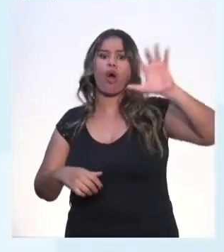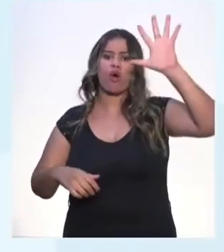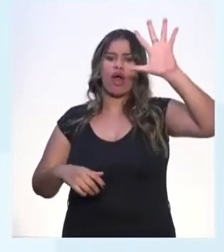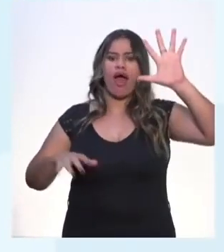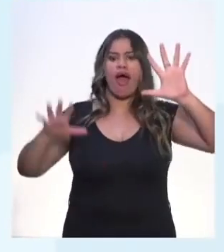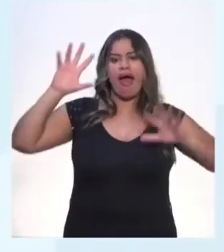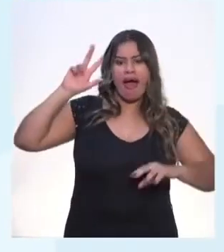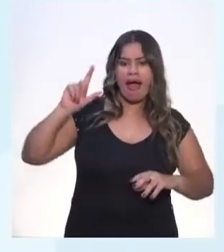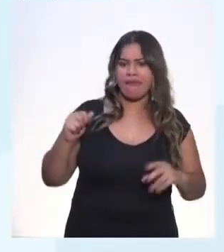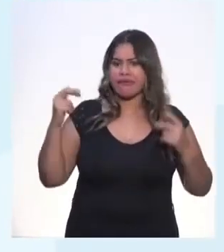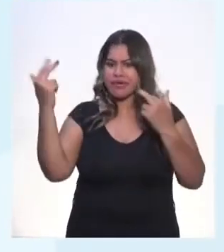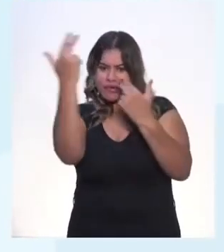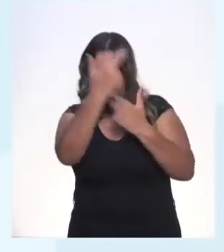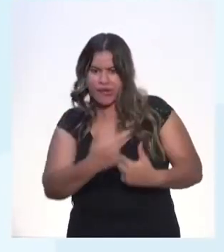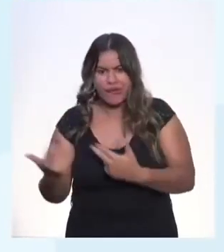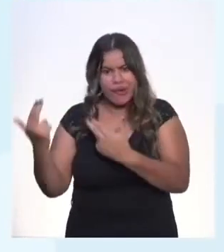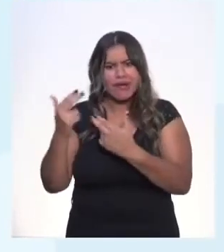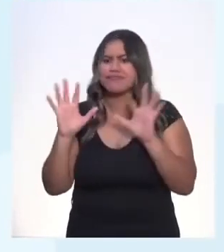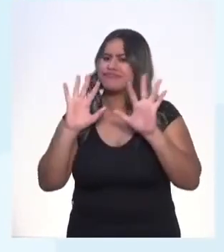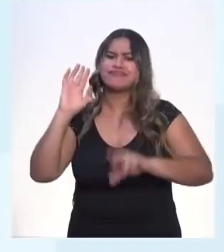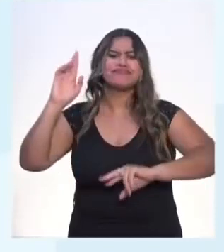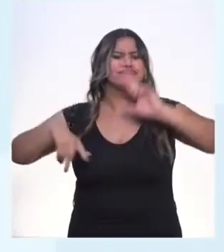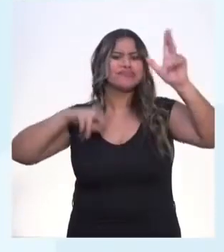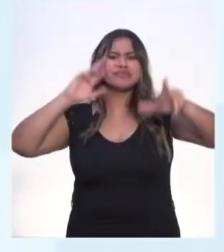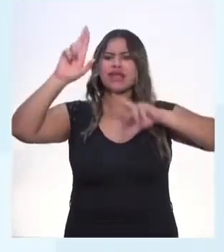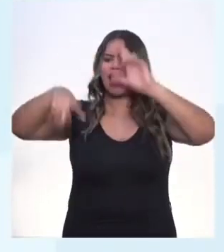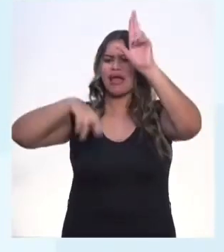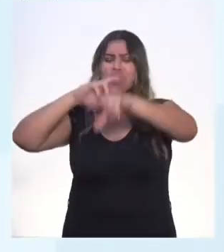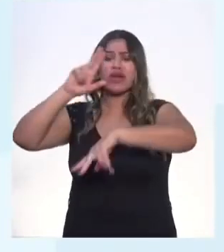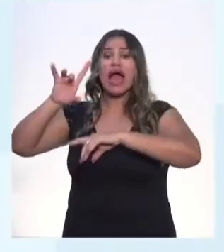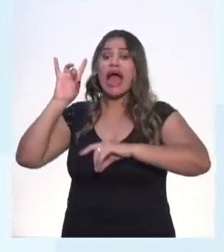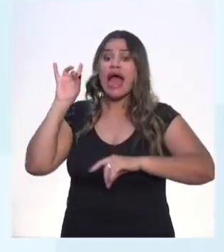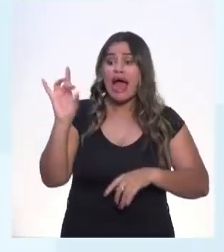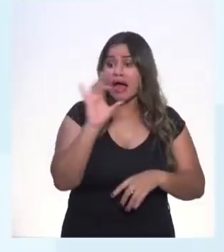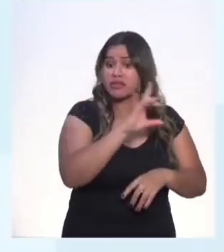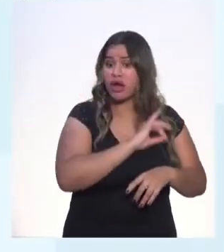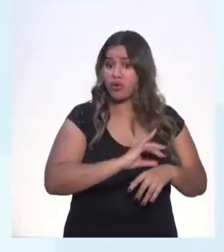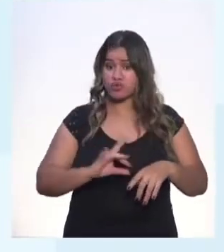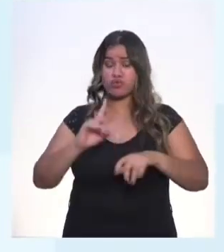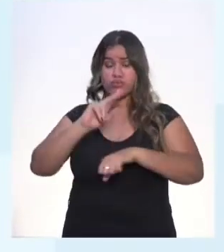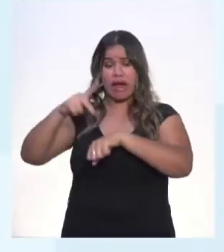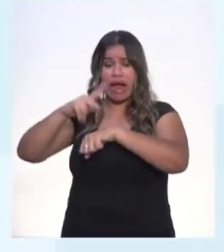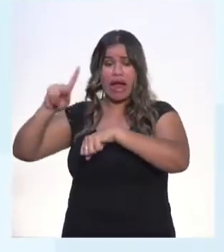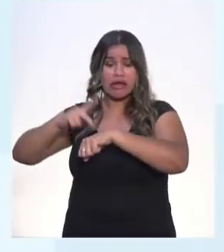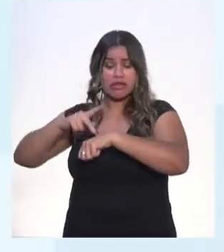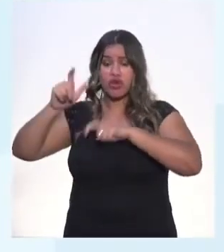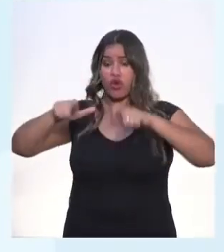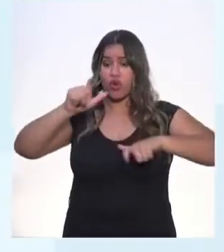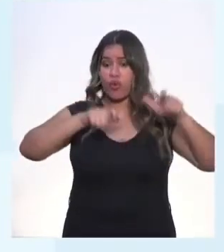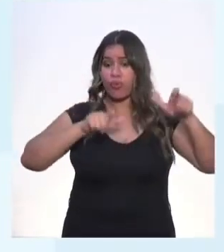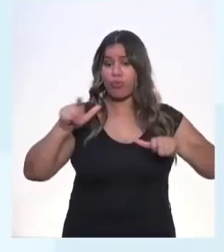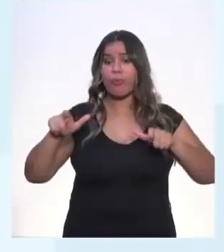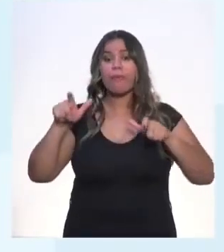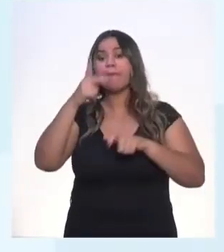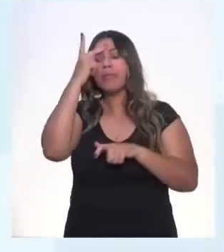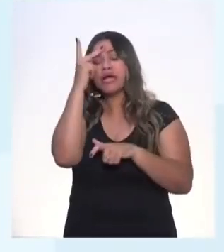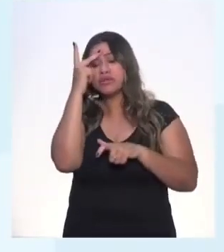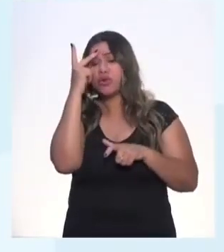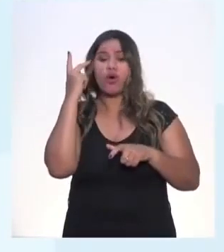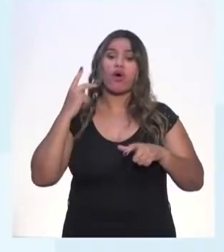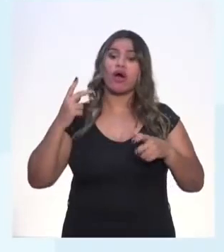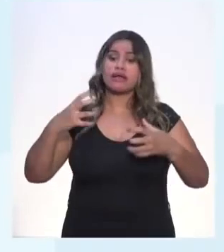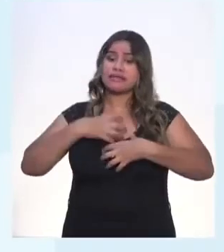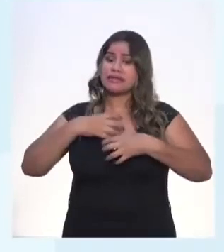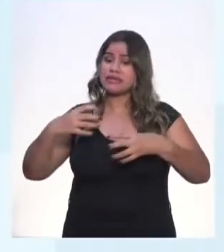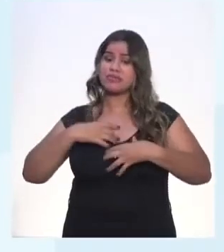na África. Então, cada um desses acontecimentos vai moldar aquele lugar e aquelas pessoas. E é por isso que essas interações que a